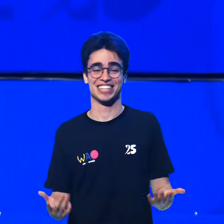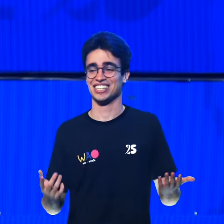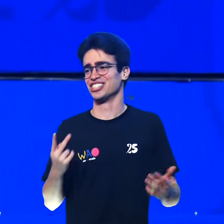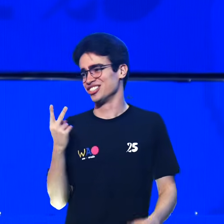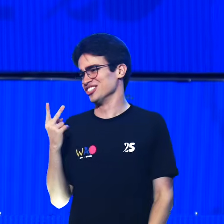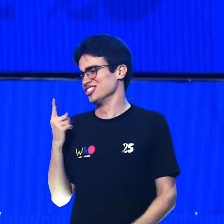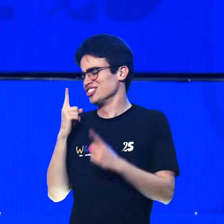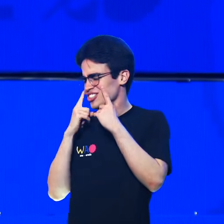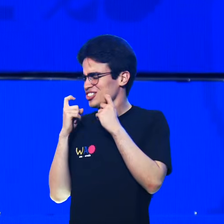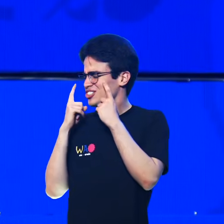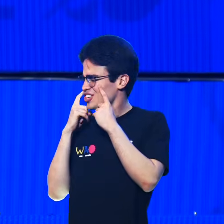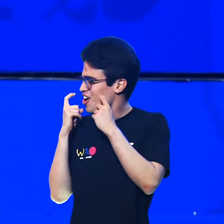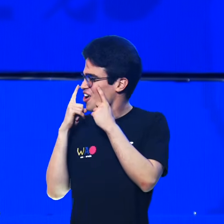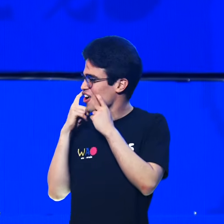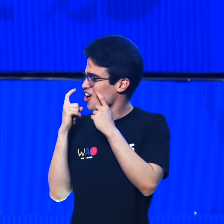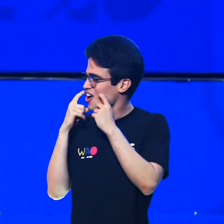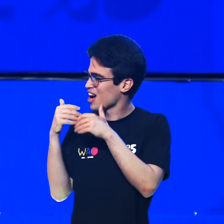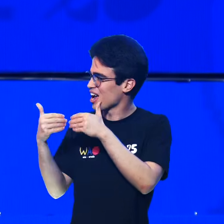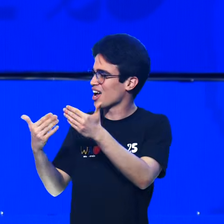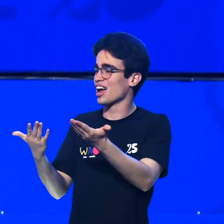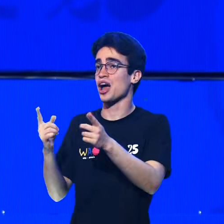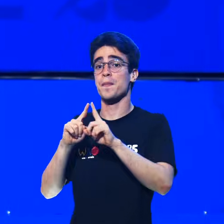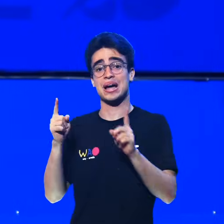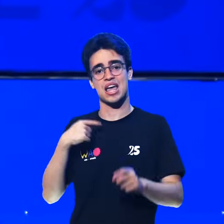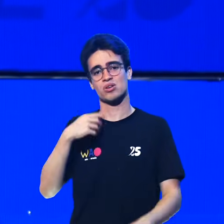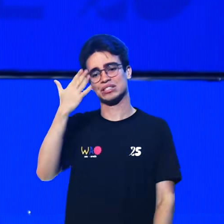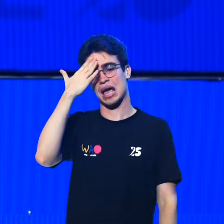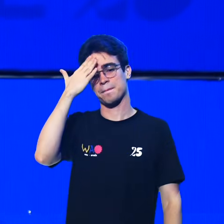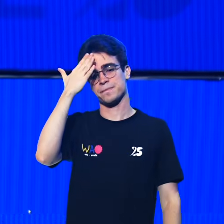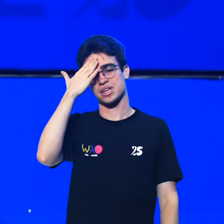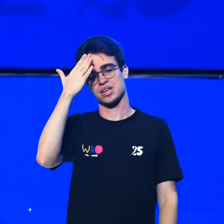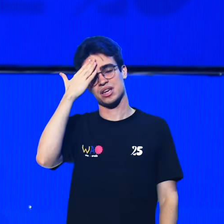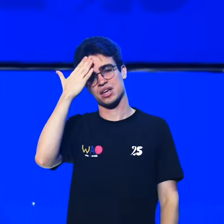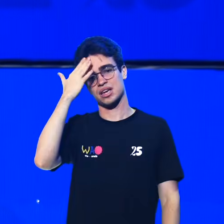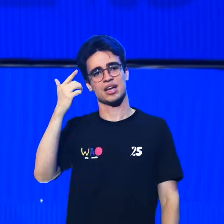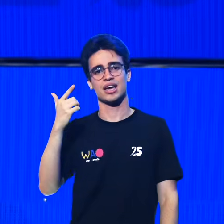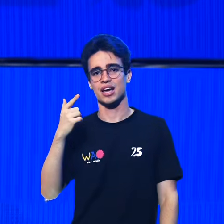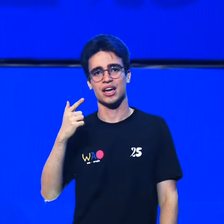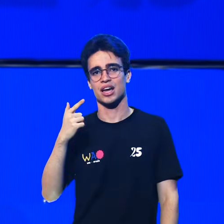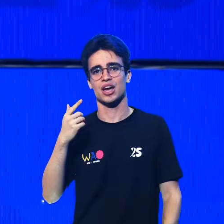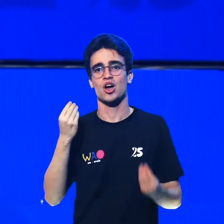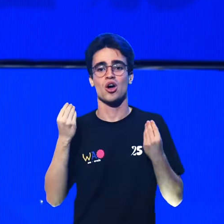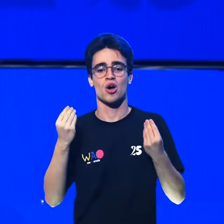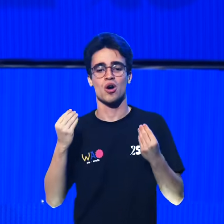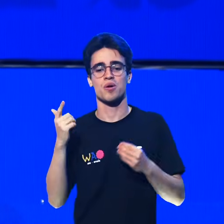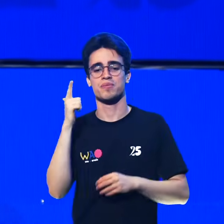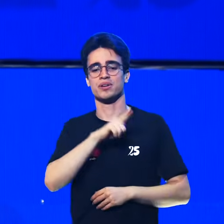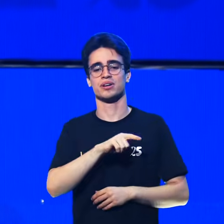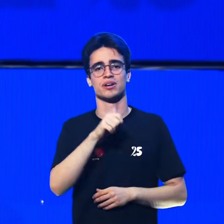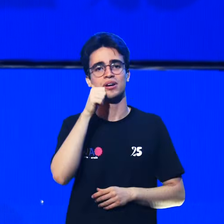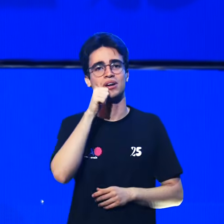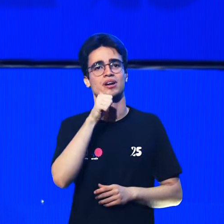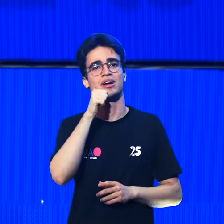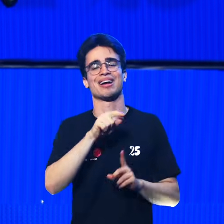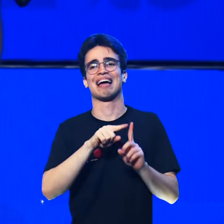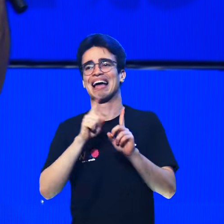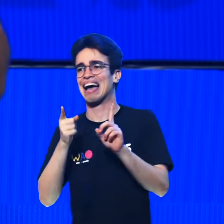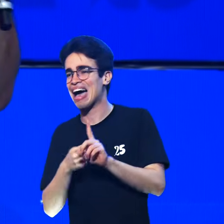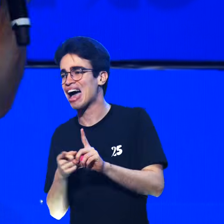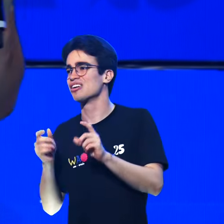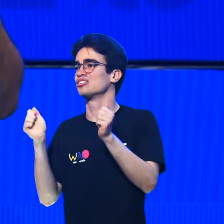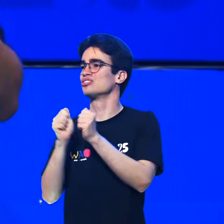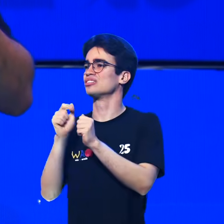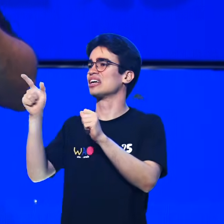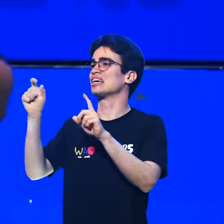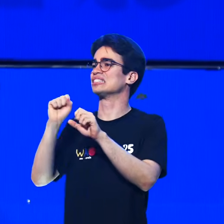Choramos juntos. Eu sabia que não tinha como ter uma mulher grávida num seminário, num quartinho pequeno.